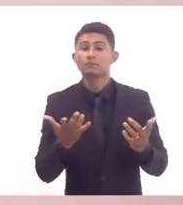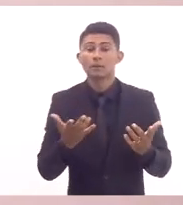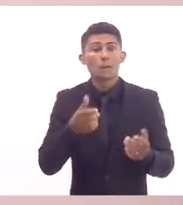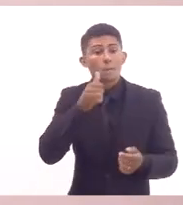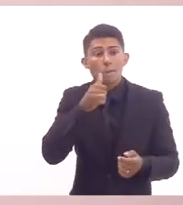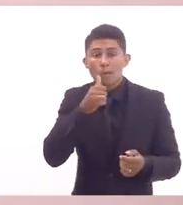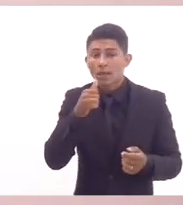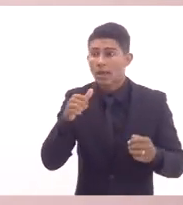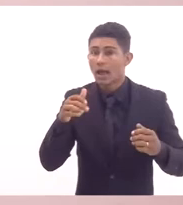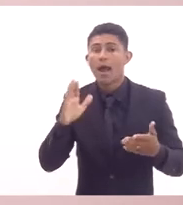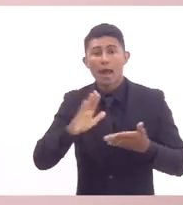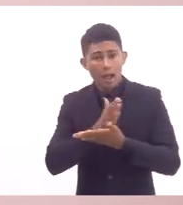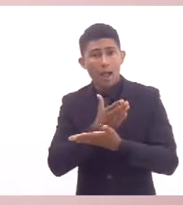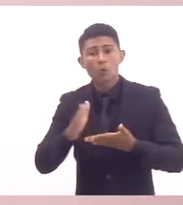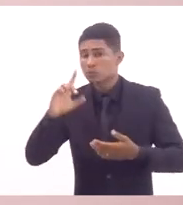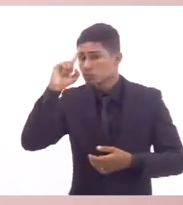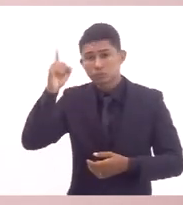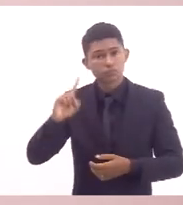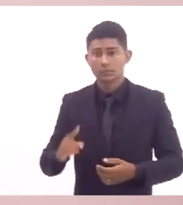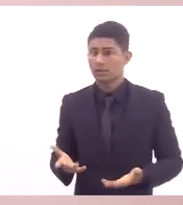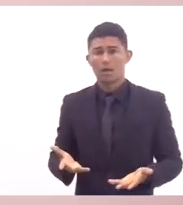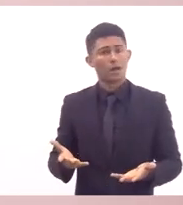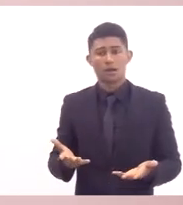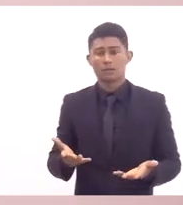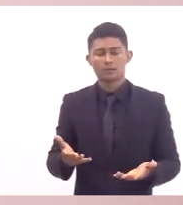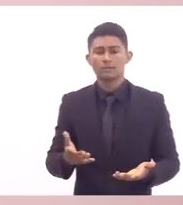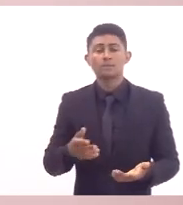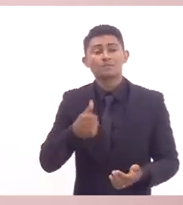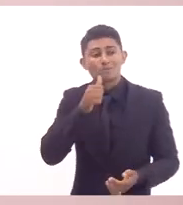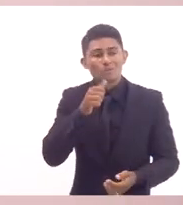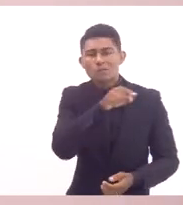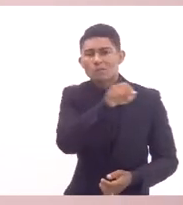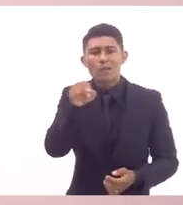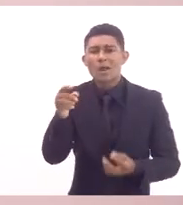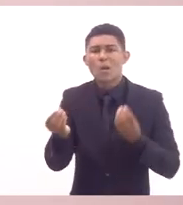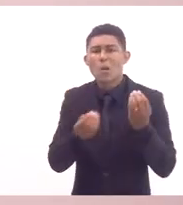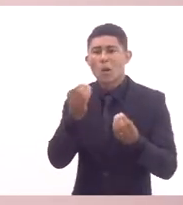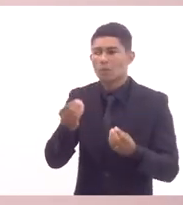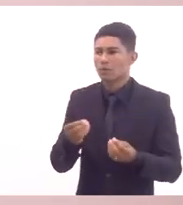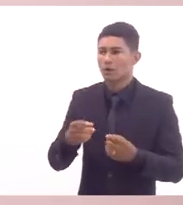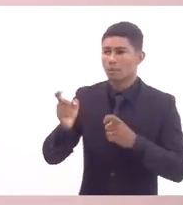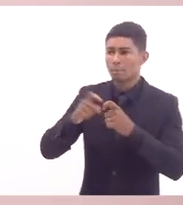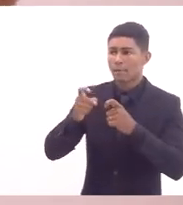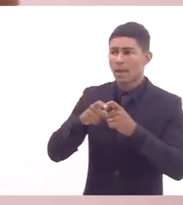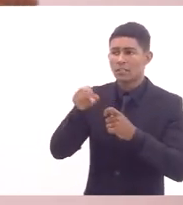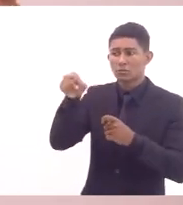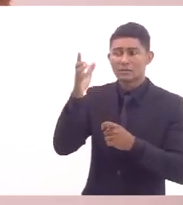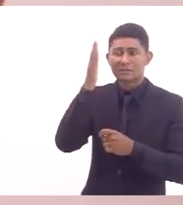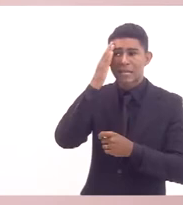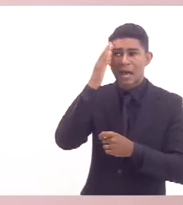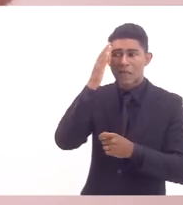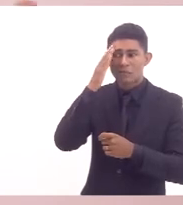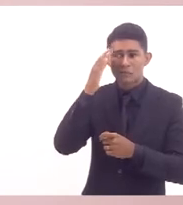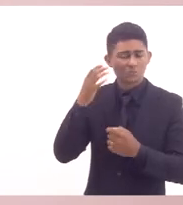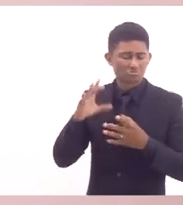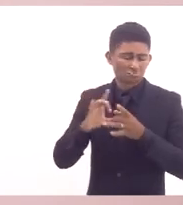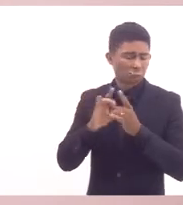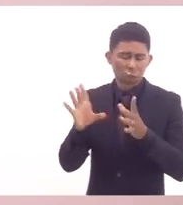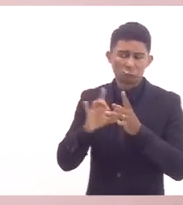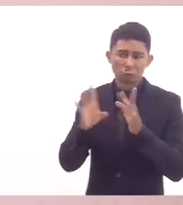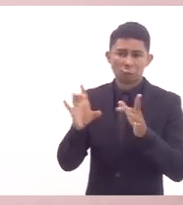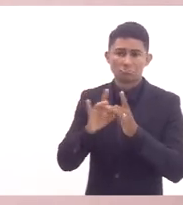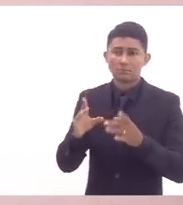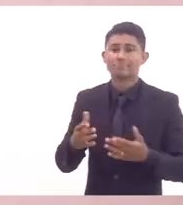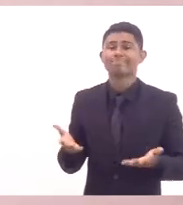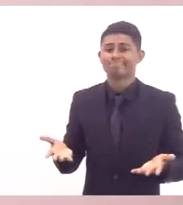elas também se entregam à suporte ao suposto saber que autoridade médica presente